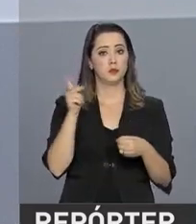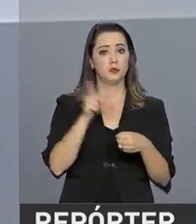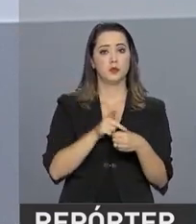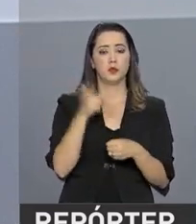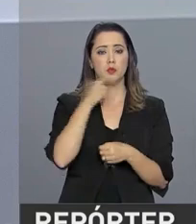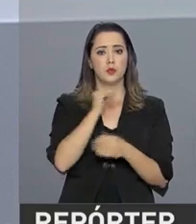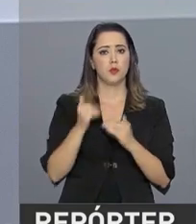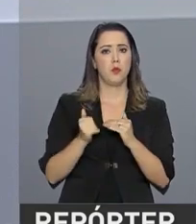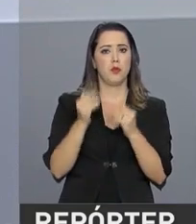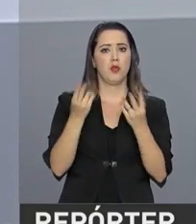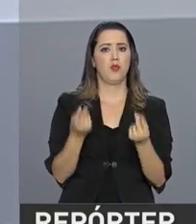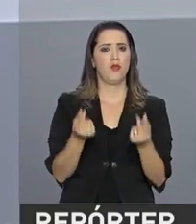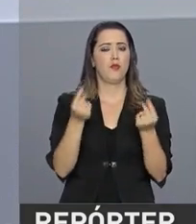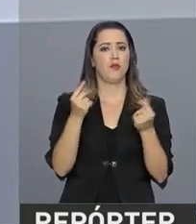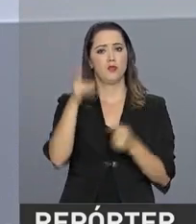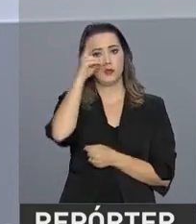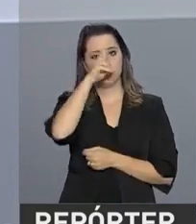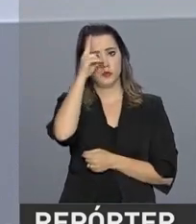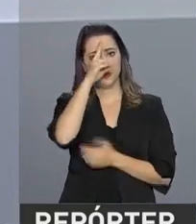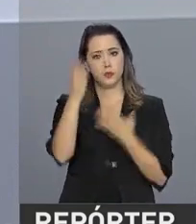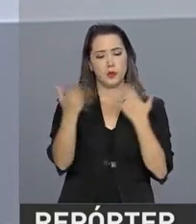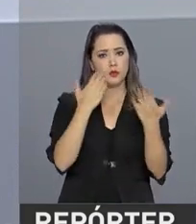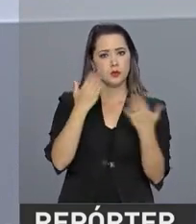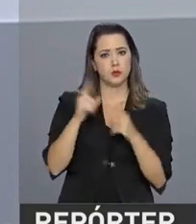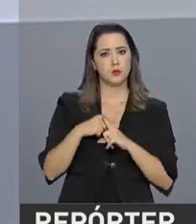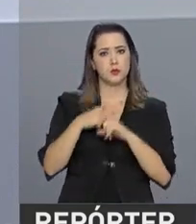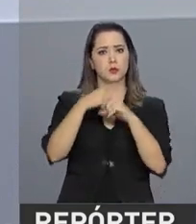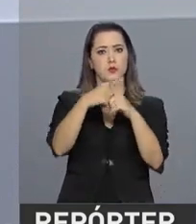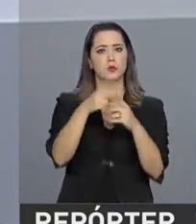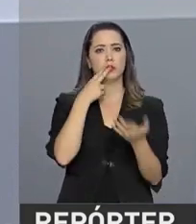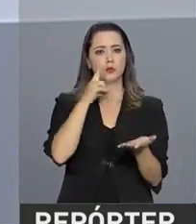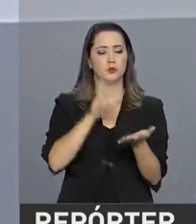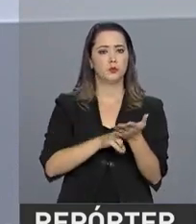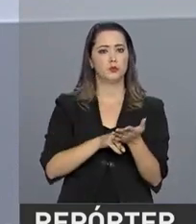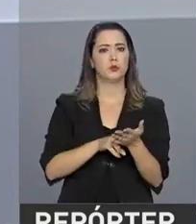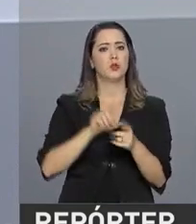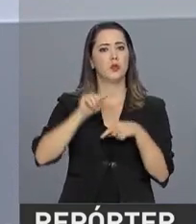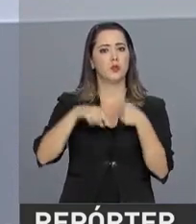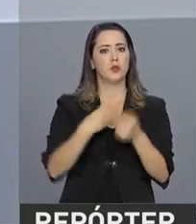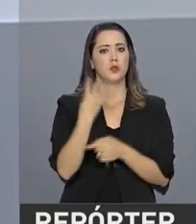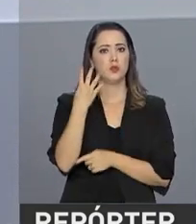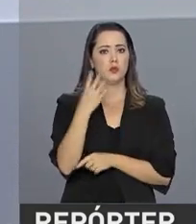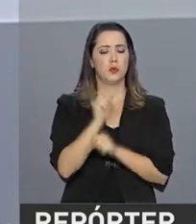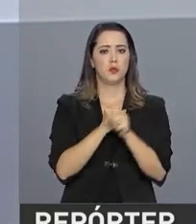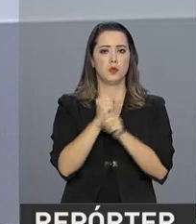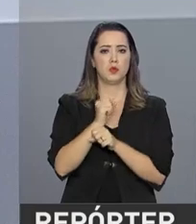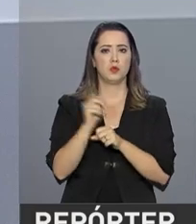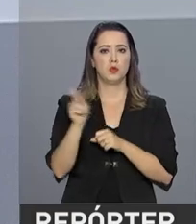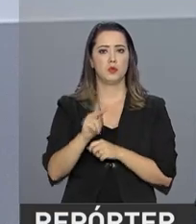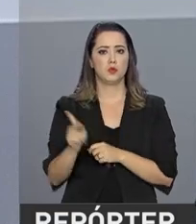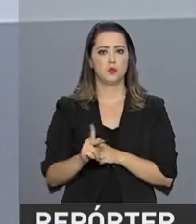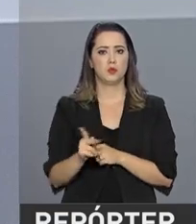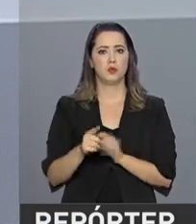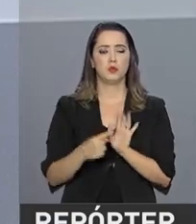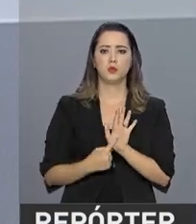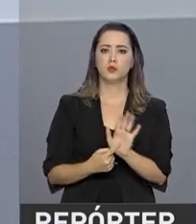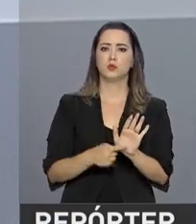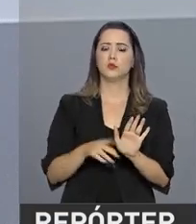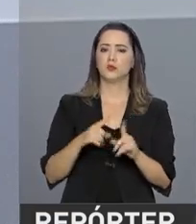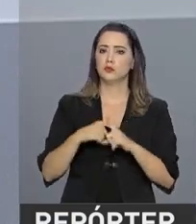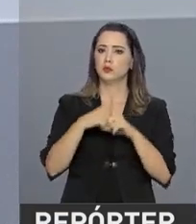o maior valor de mercado na história e o balanço dos correios após quatro anos de prejuízos apareceu